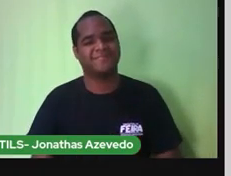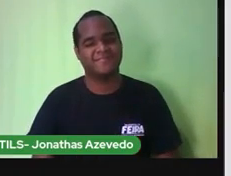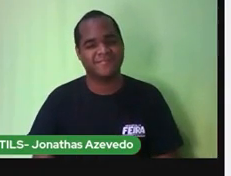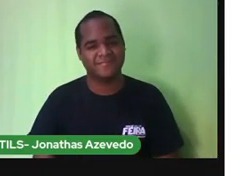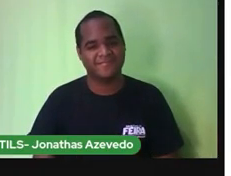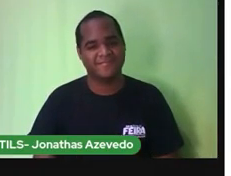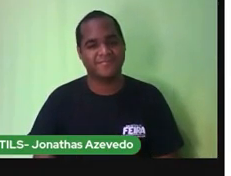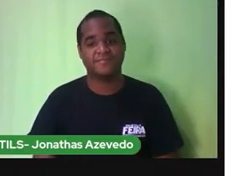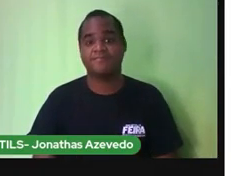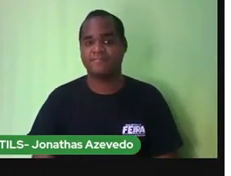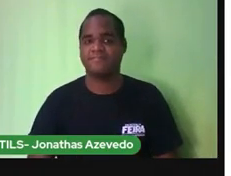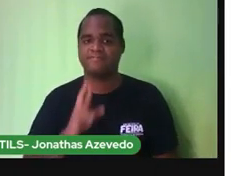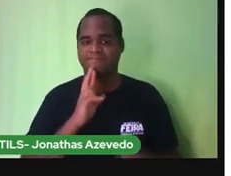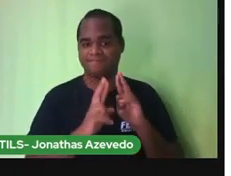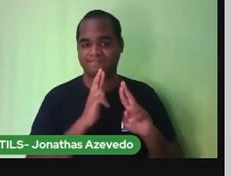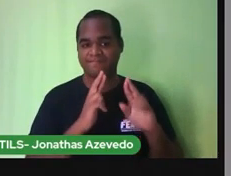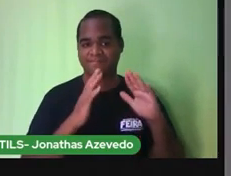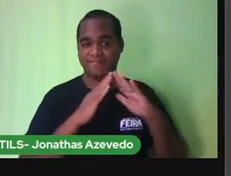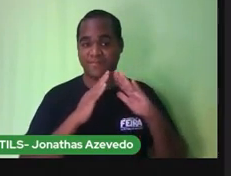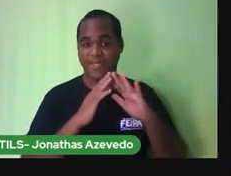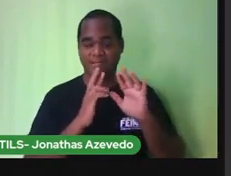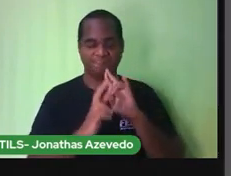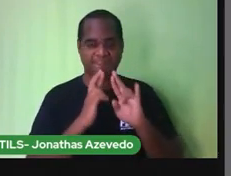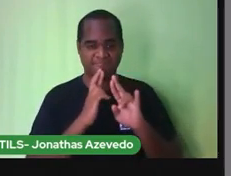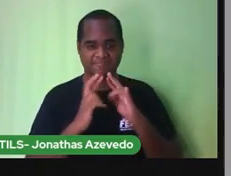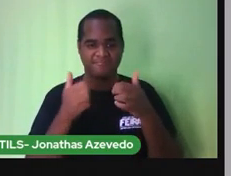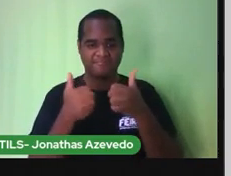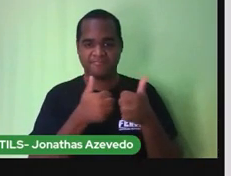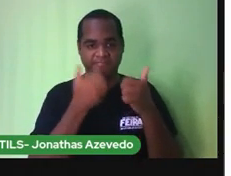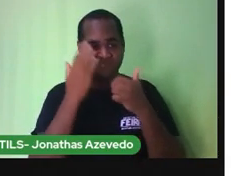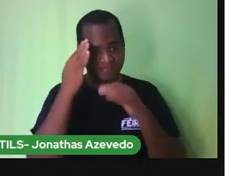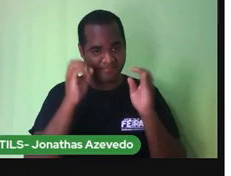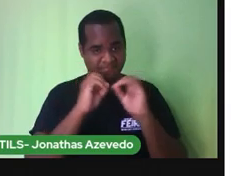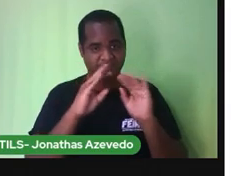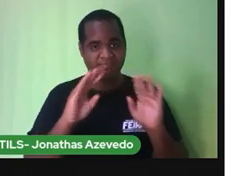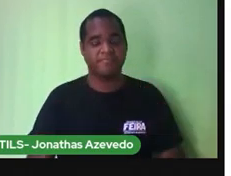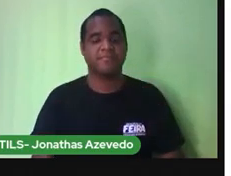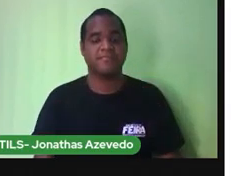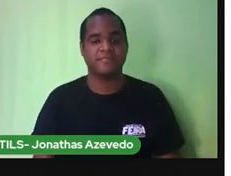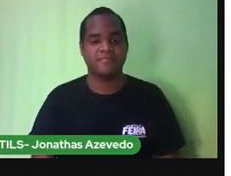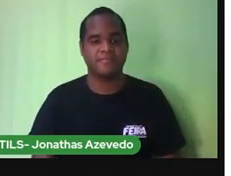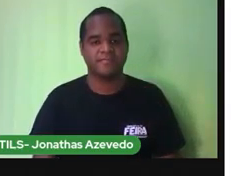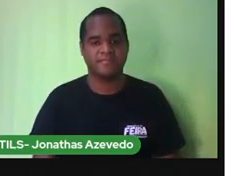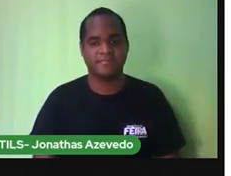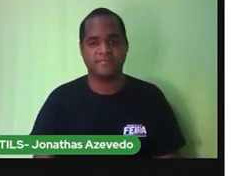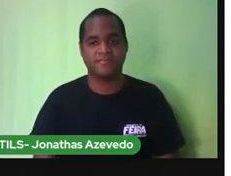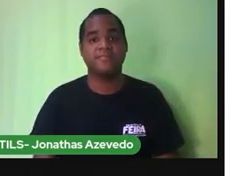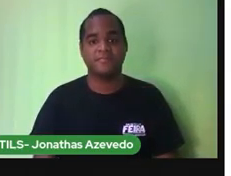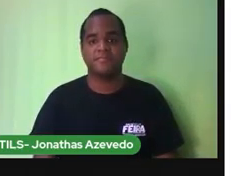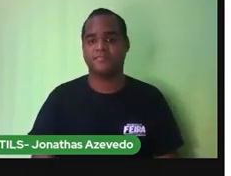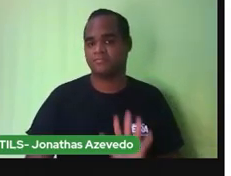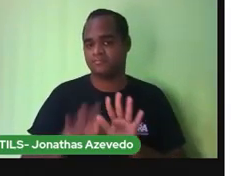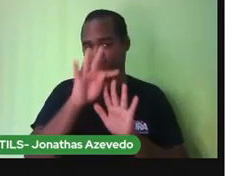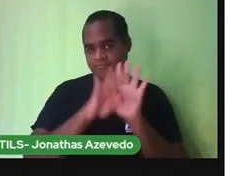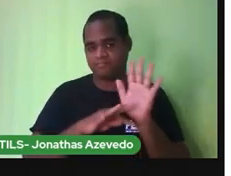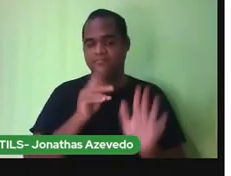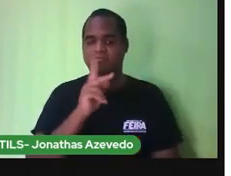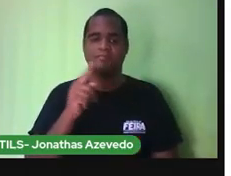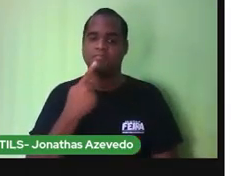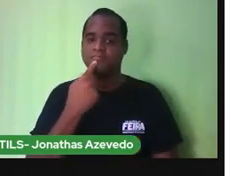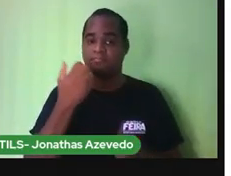a atividade de casa vamos lá entendendo e o texto a pro já leu hora